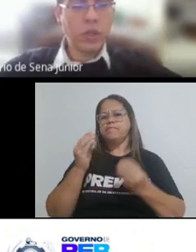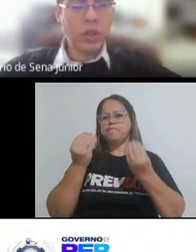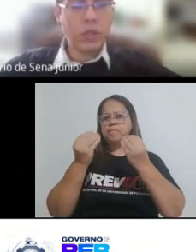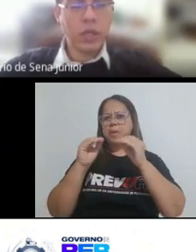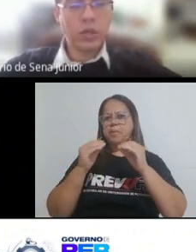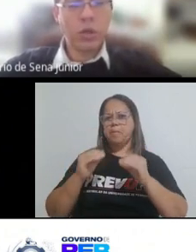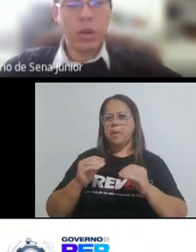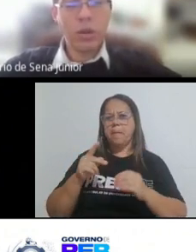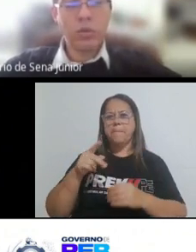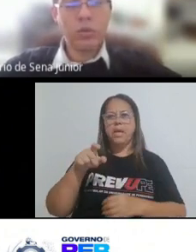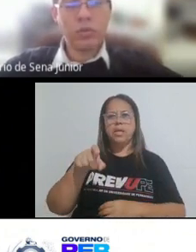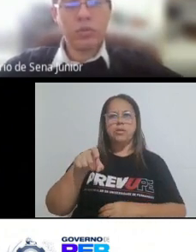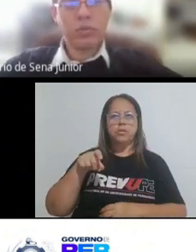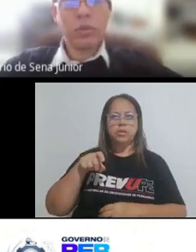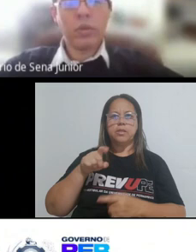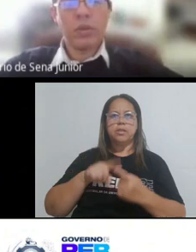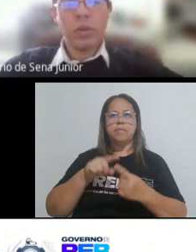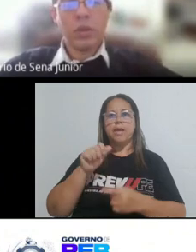Px e a normal,